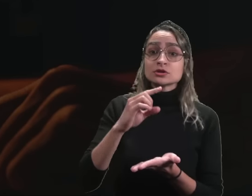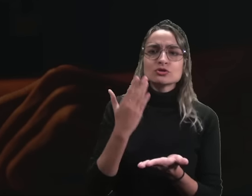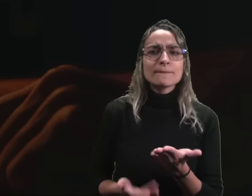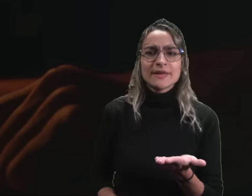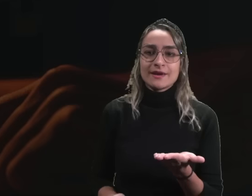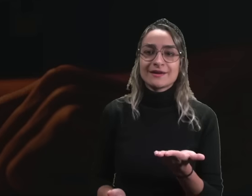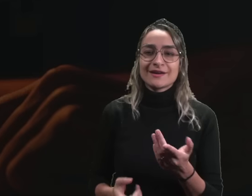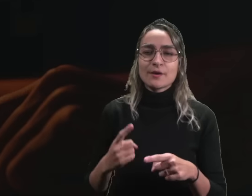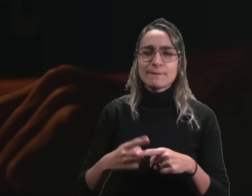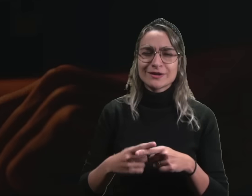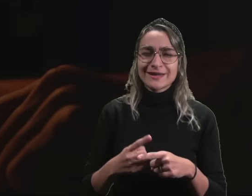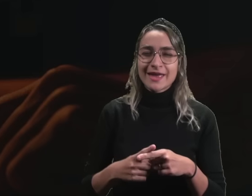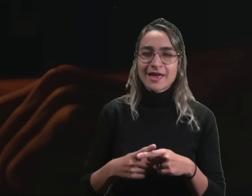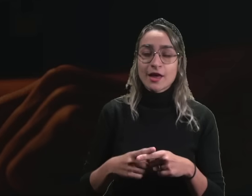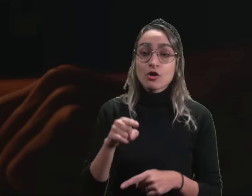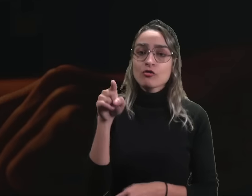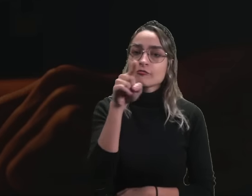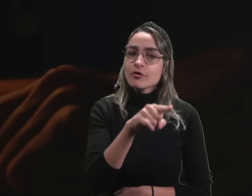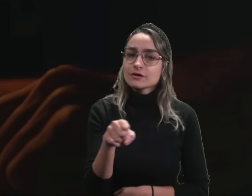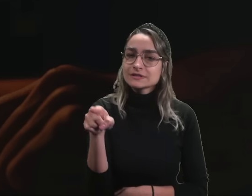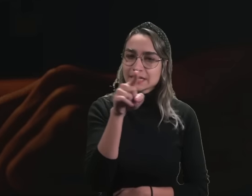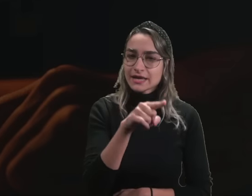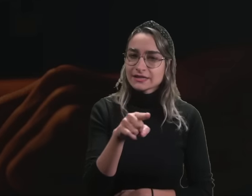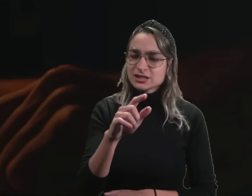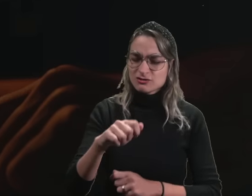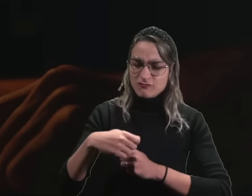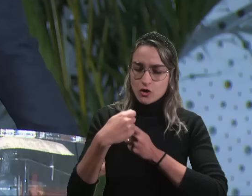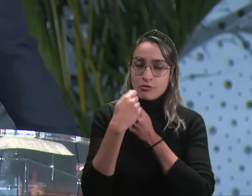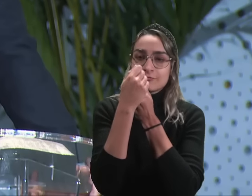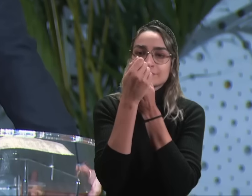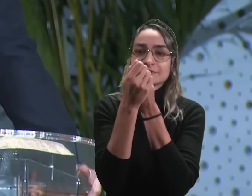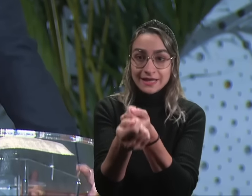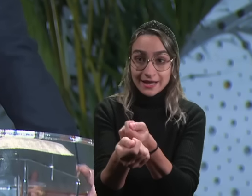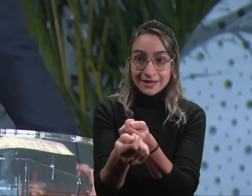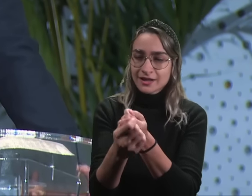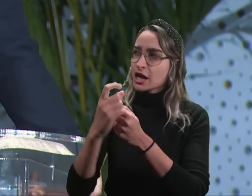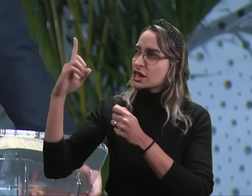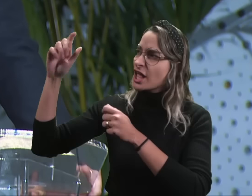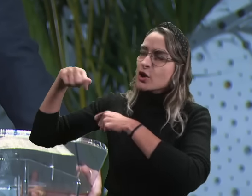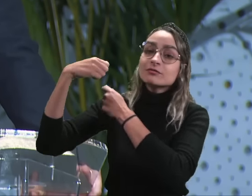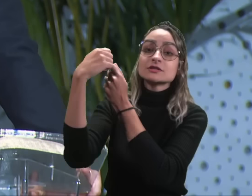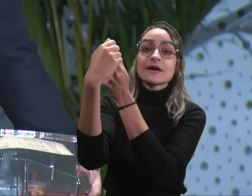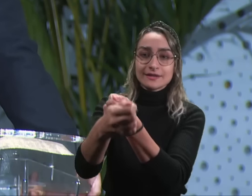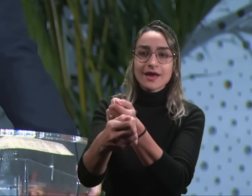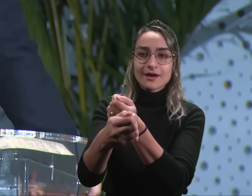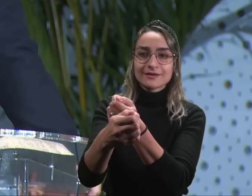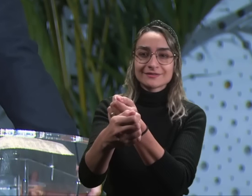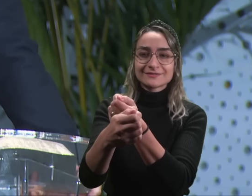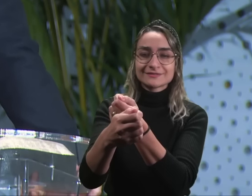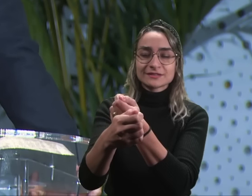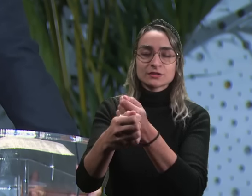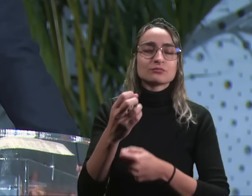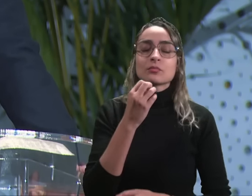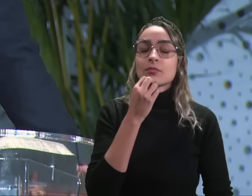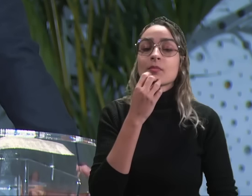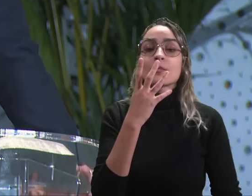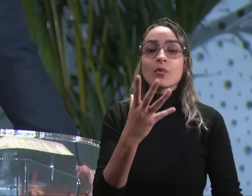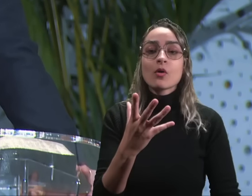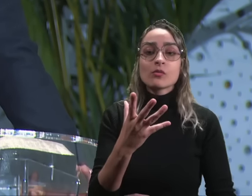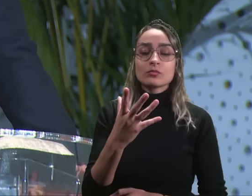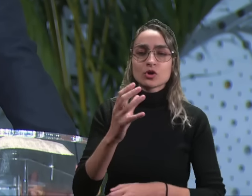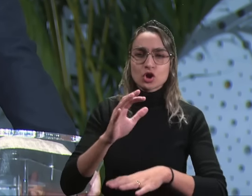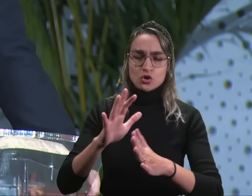um dia você conheceu a revelação Profética de que Jesus em vir